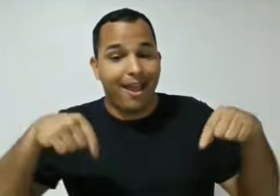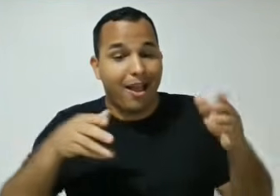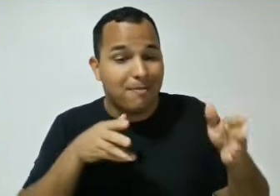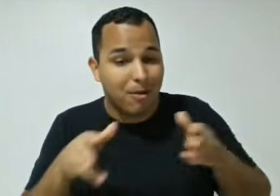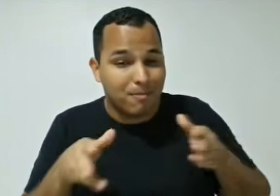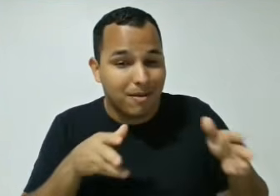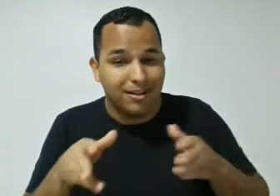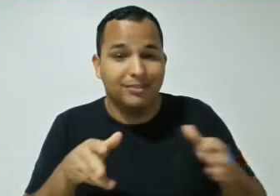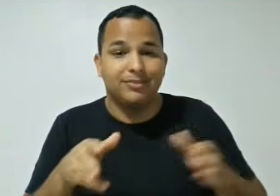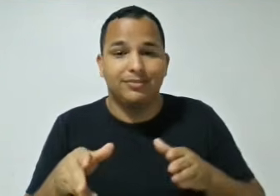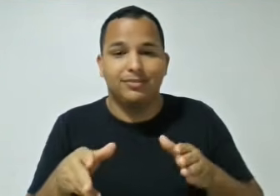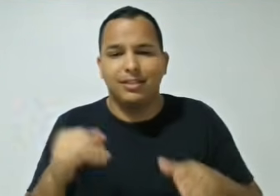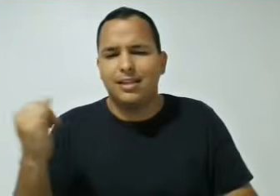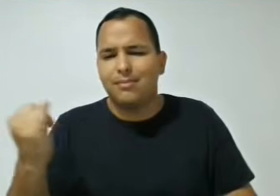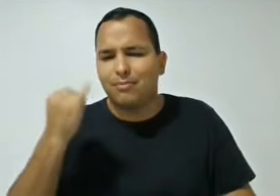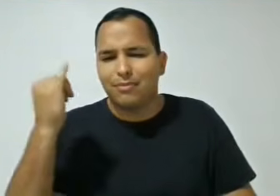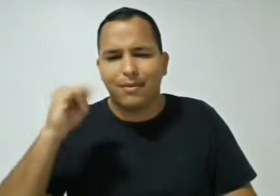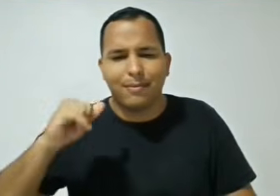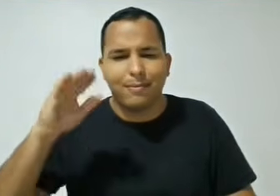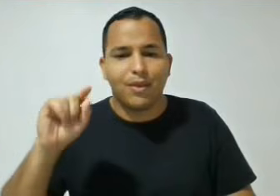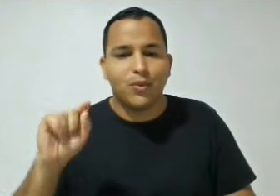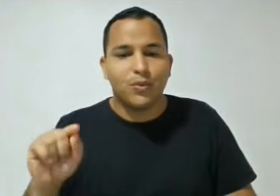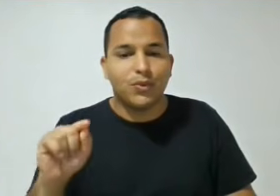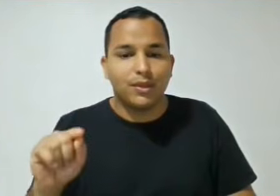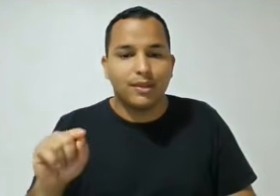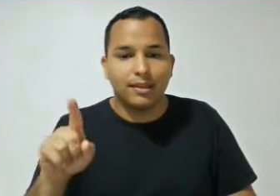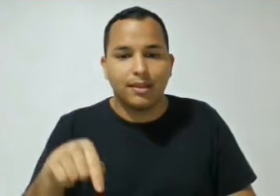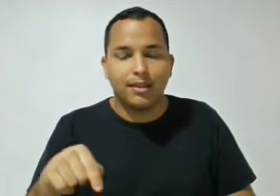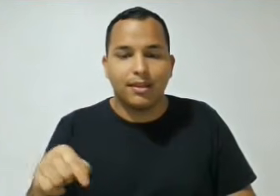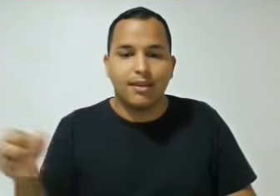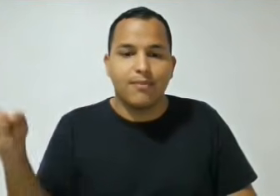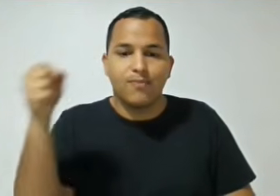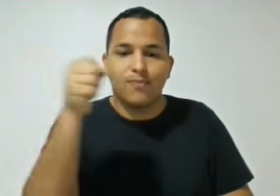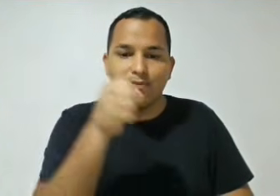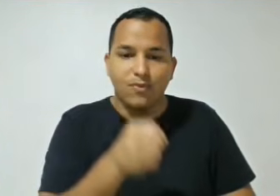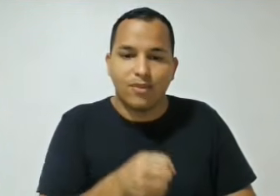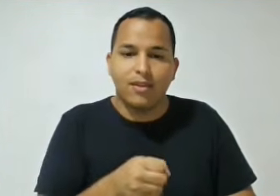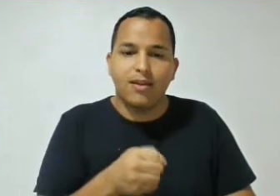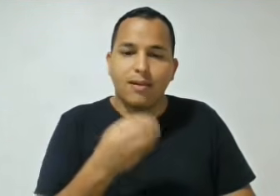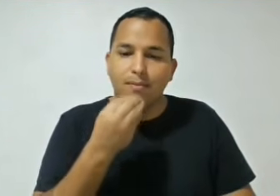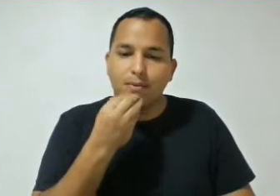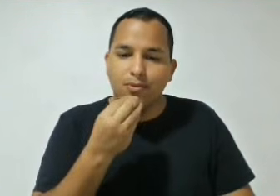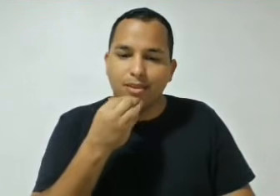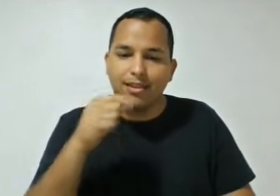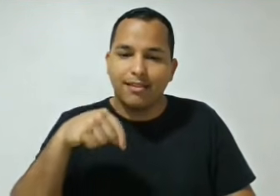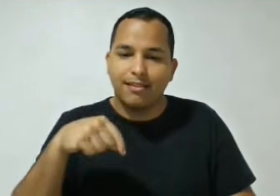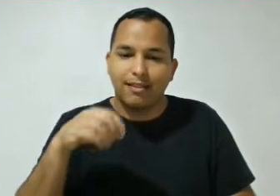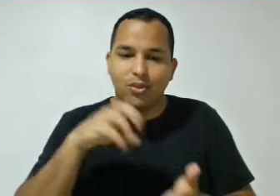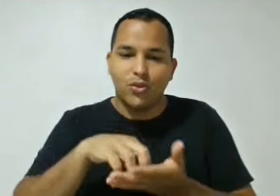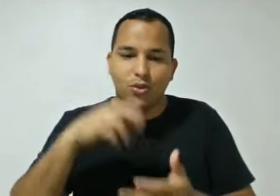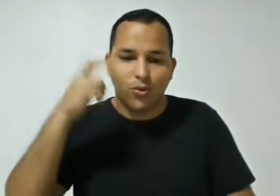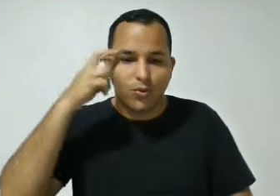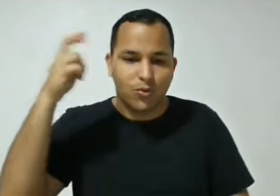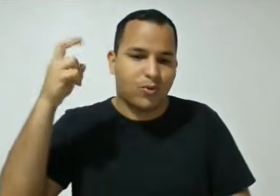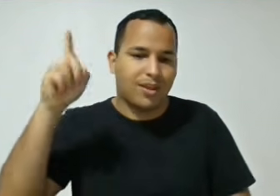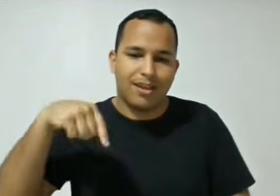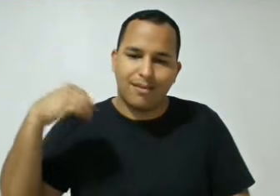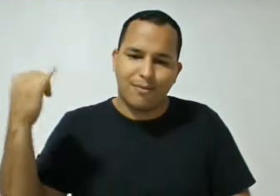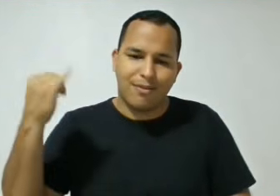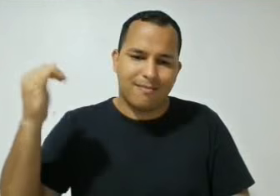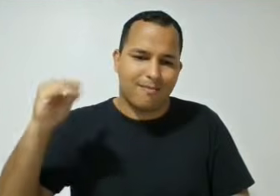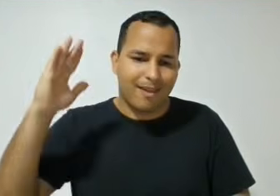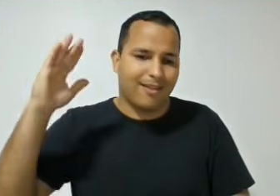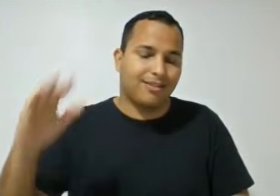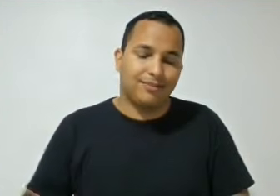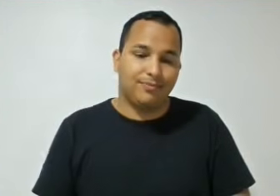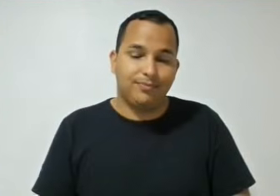eu acho que o mais importante é a gente trazer de volta a comunidade para dentro do Centro Cultural. Eu acho que conseguir trazer